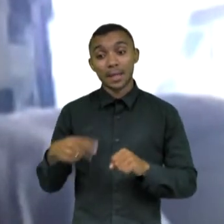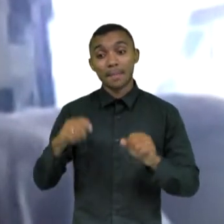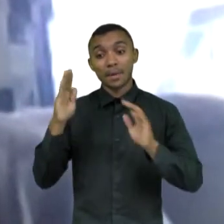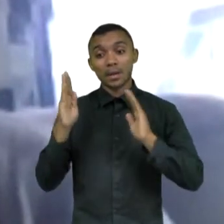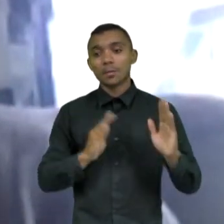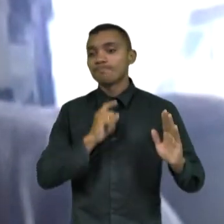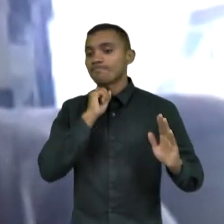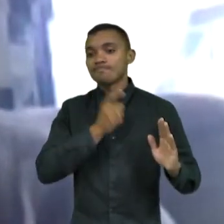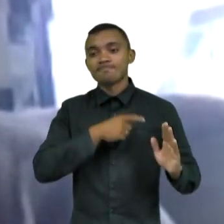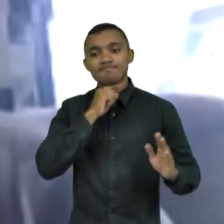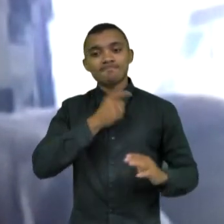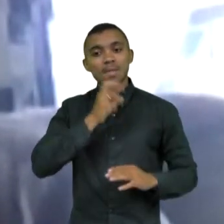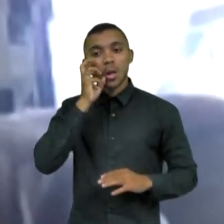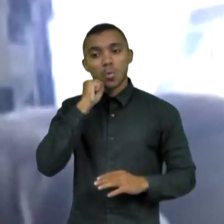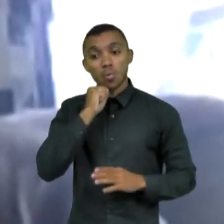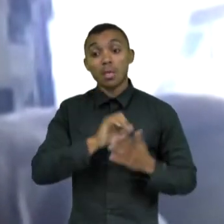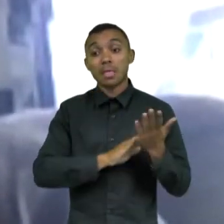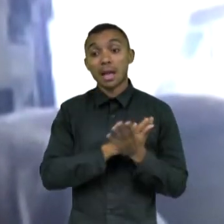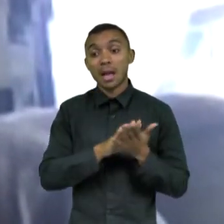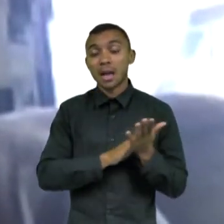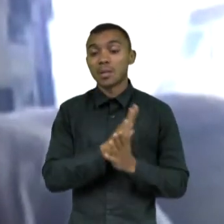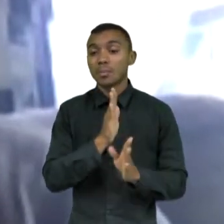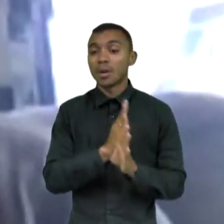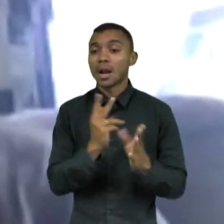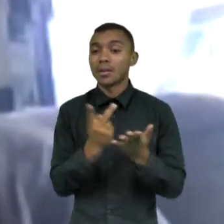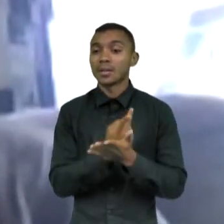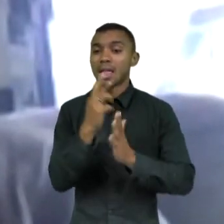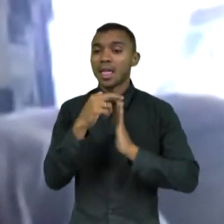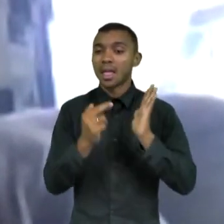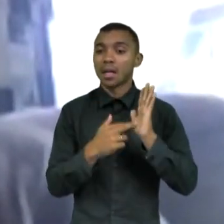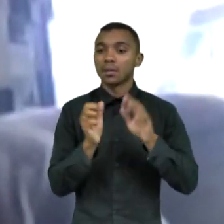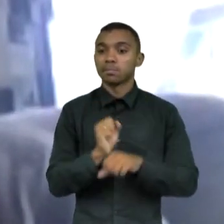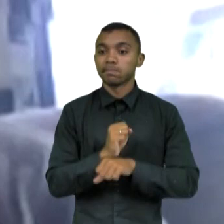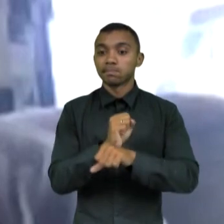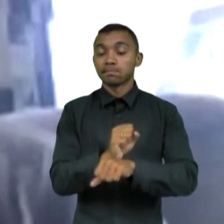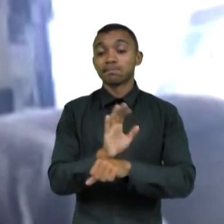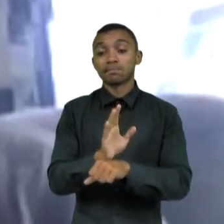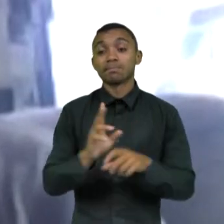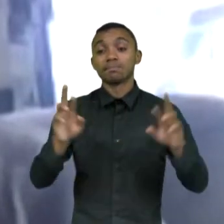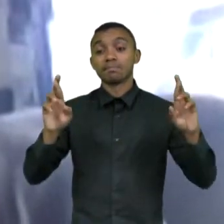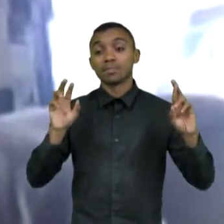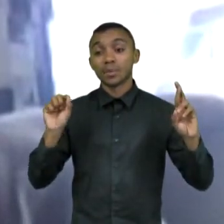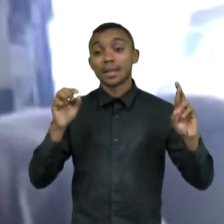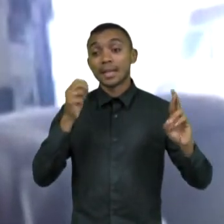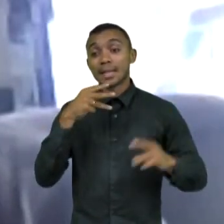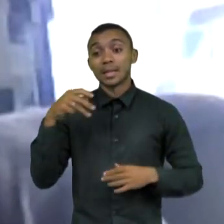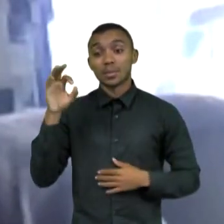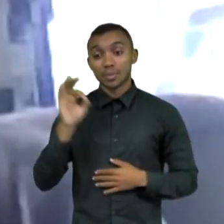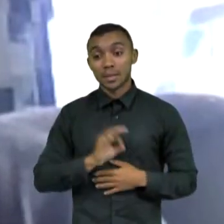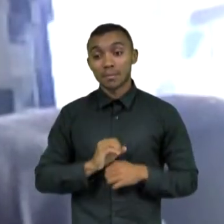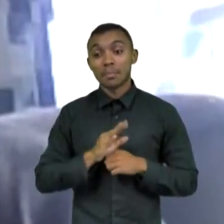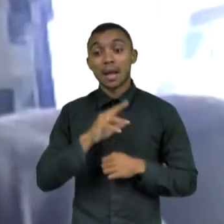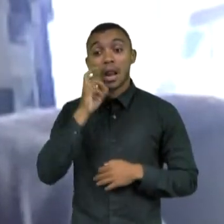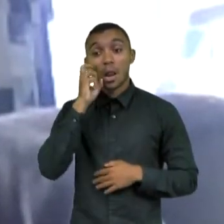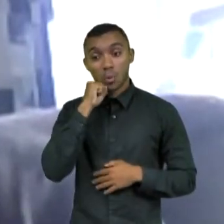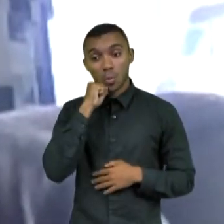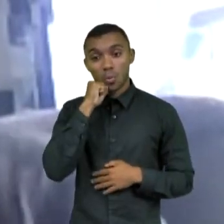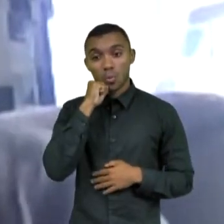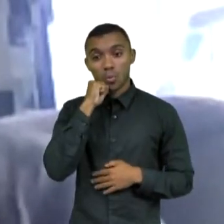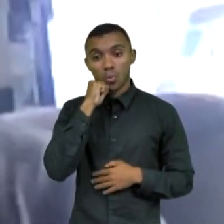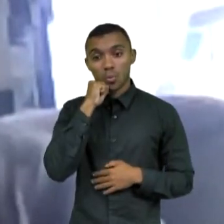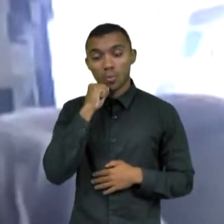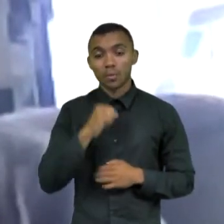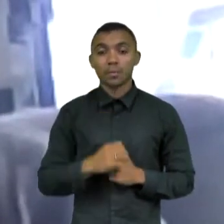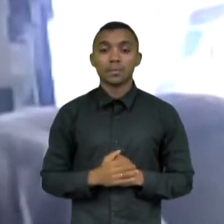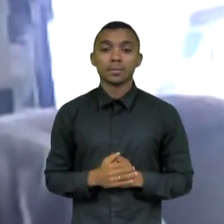teve, né, uma alta temporada porque a gente tinha muitas restrições. Então a gente espera pelo menos os 30% de aumento no faturamento em relação ao mês normal.